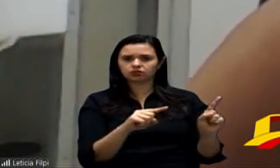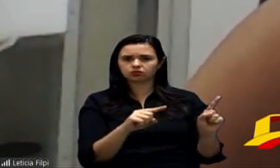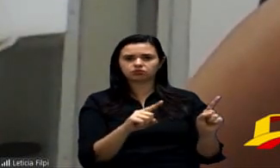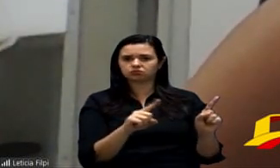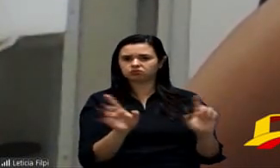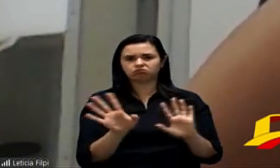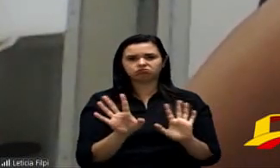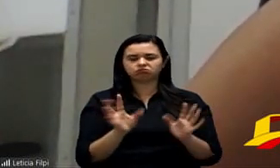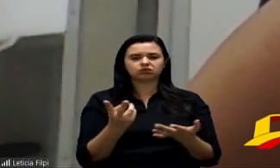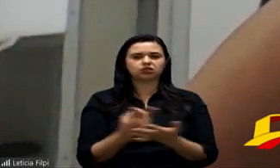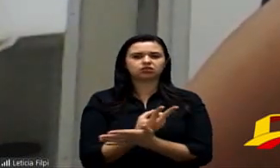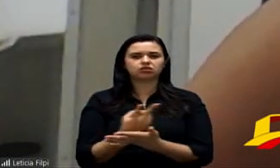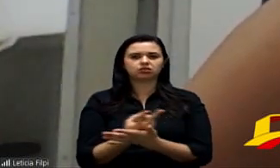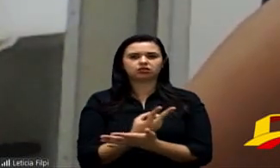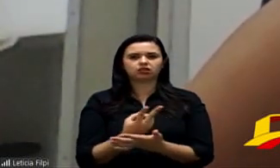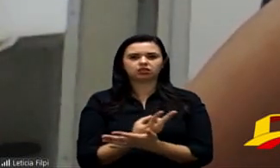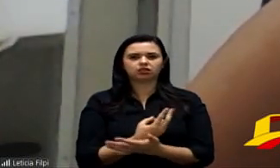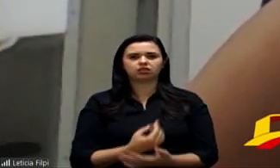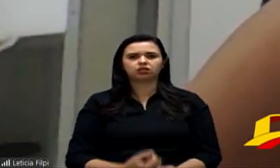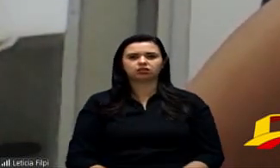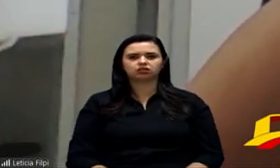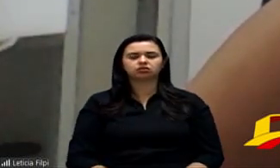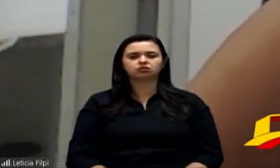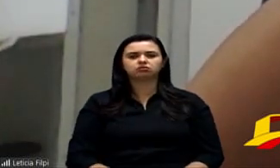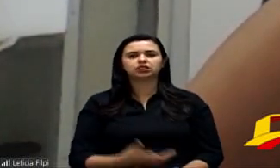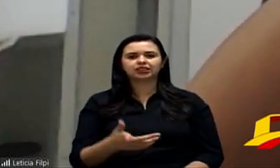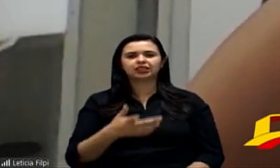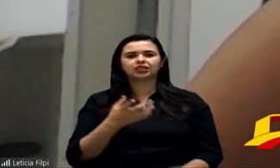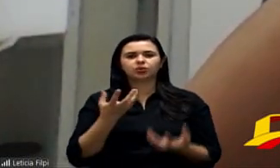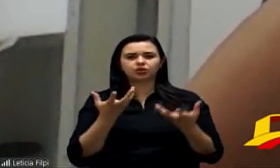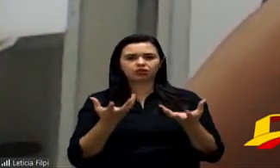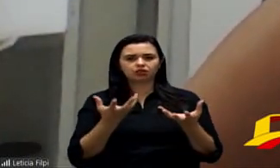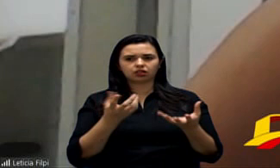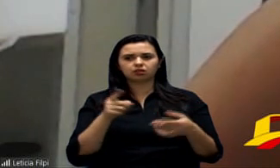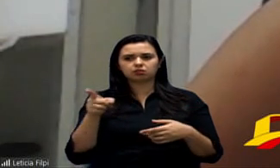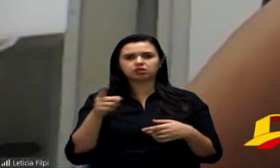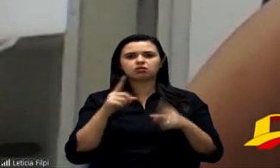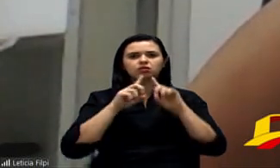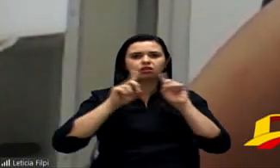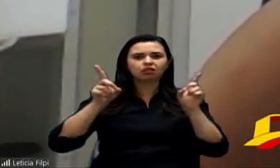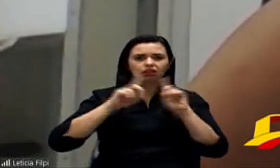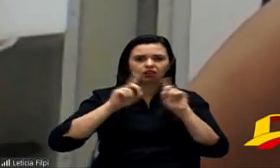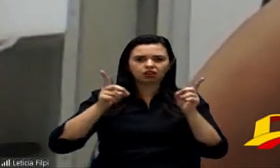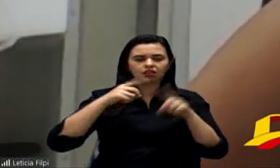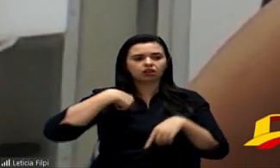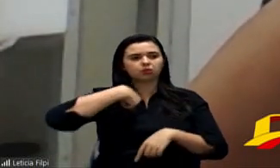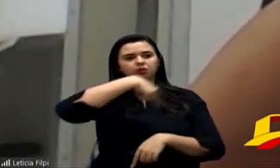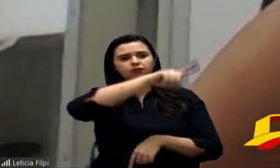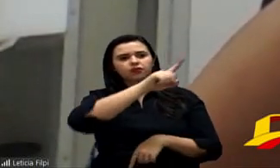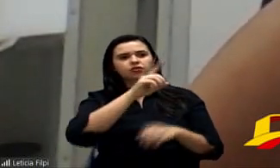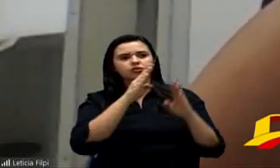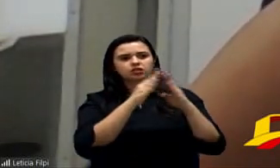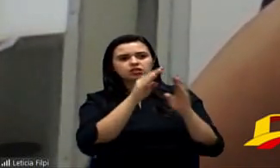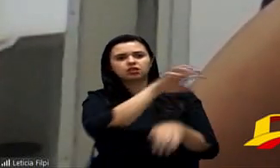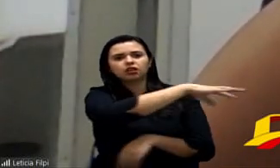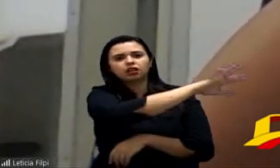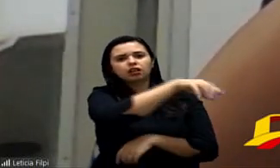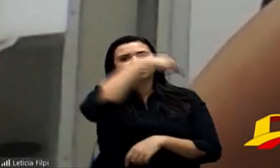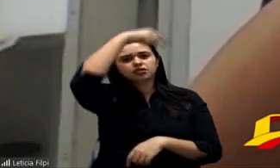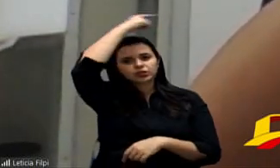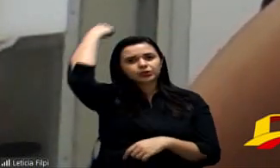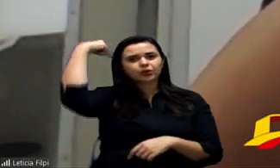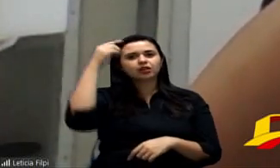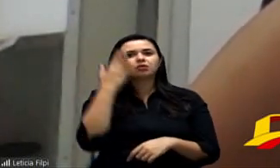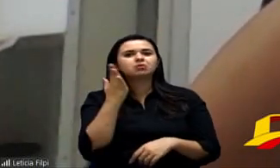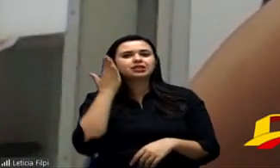perto, nunca foi num santuário. Eu gostaria que as pessoas que criticassem fossem num santuário uma obrigado. Vez na vida para